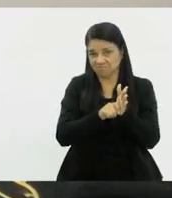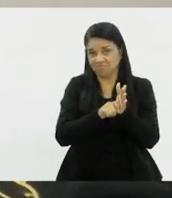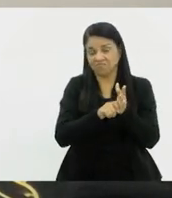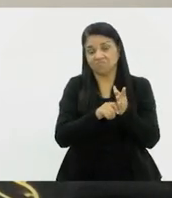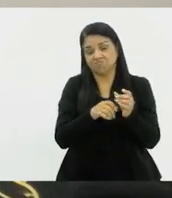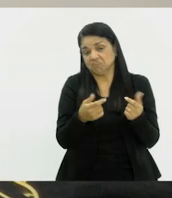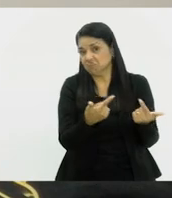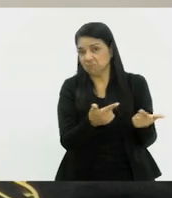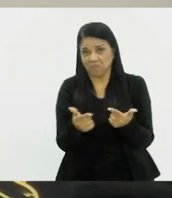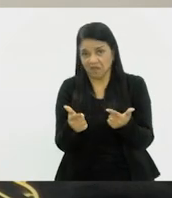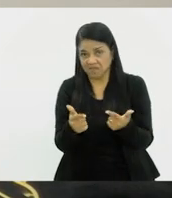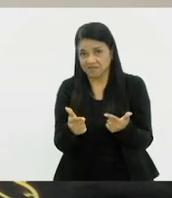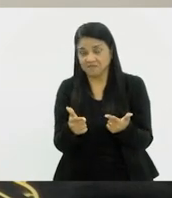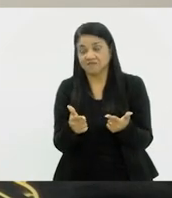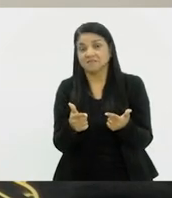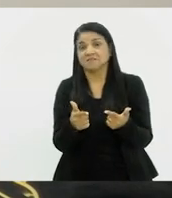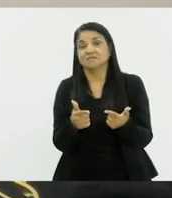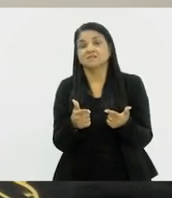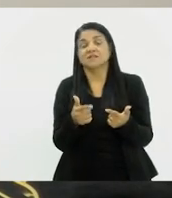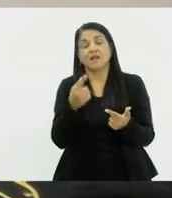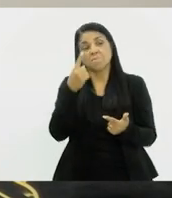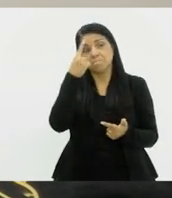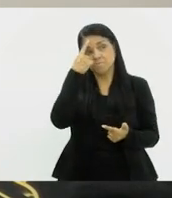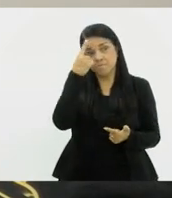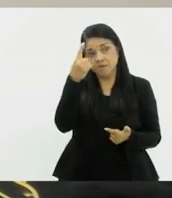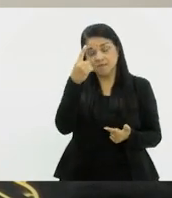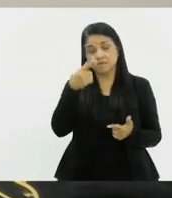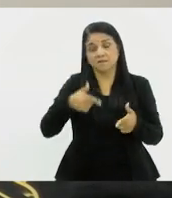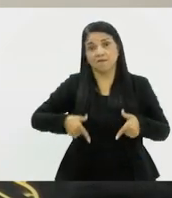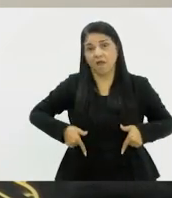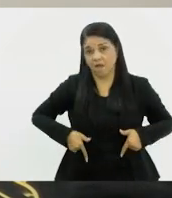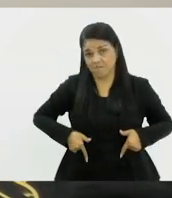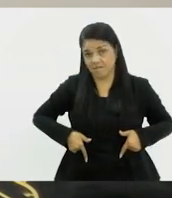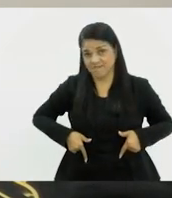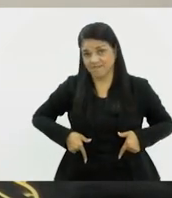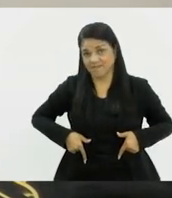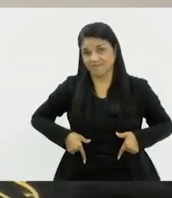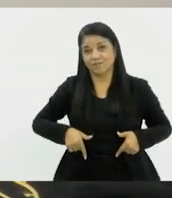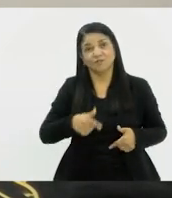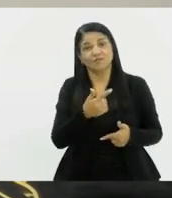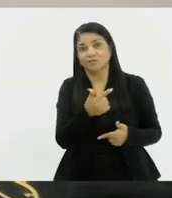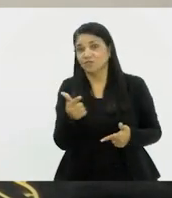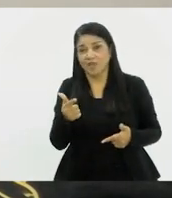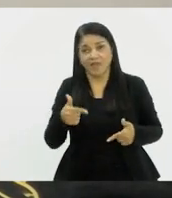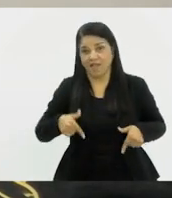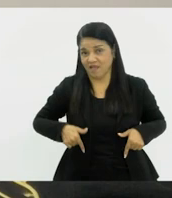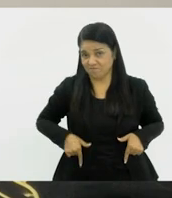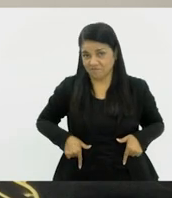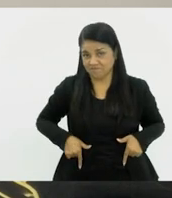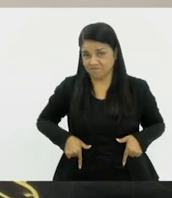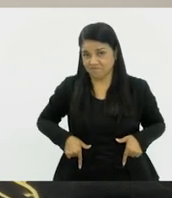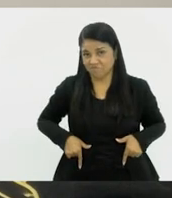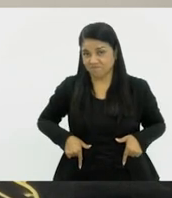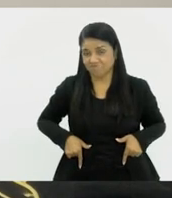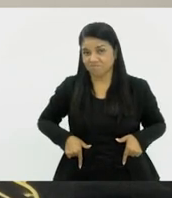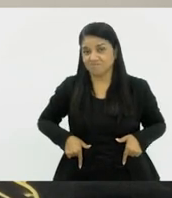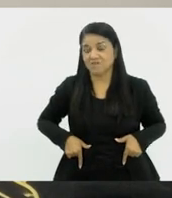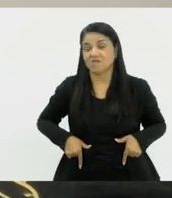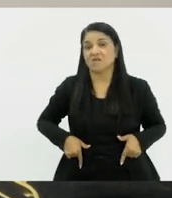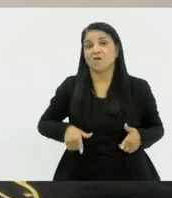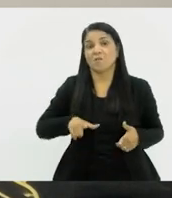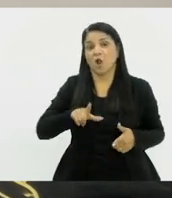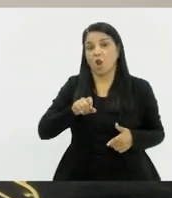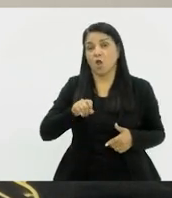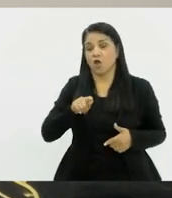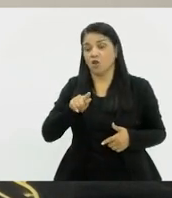ilícita supostamente se presume porte de arma quando na verdade as pessoas não tiveram acesso a arma nenhuma então é uma lógica